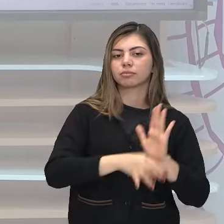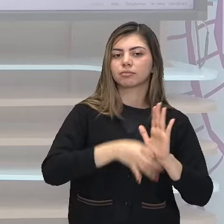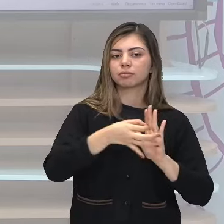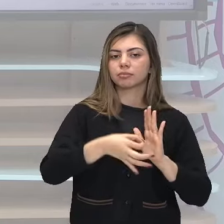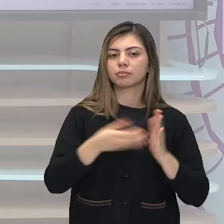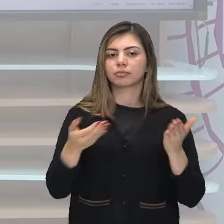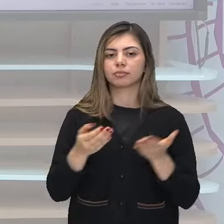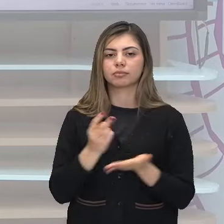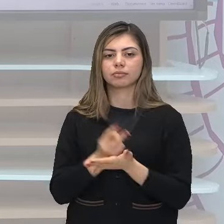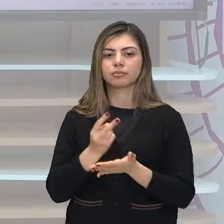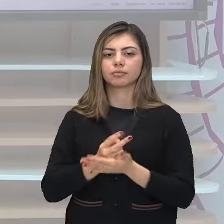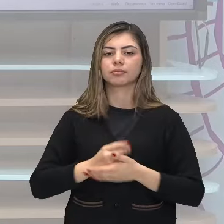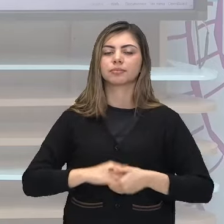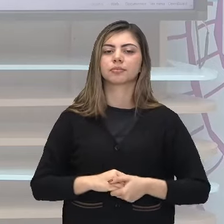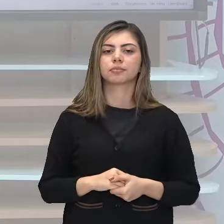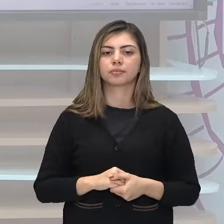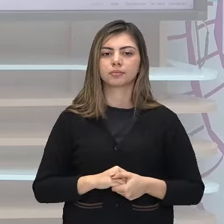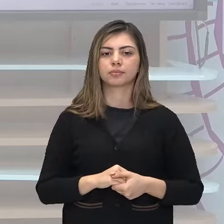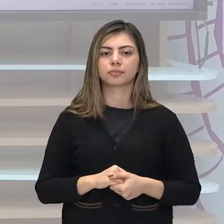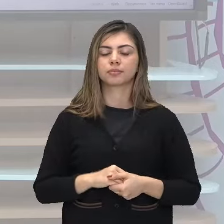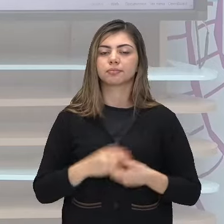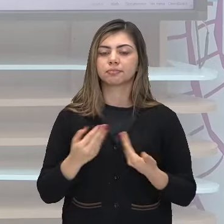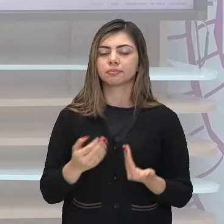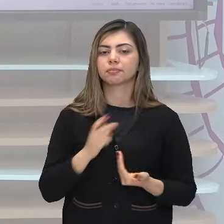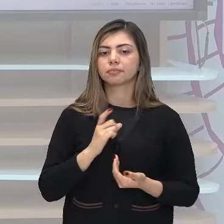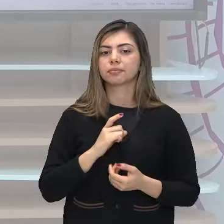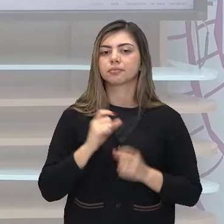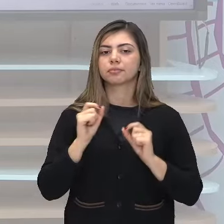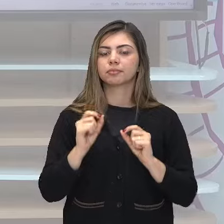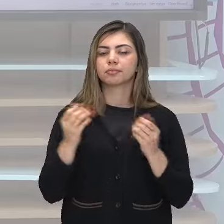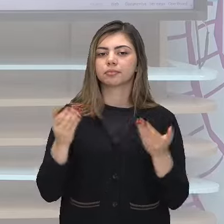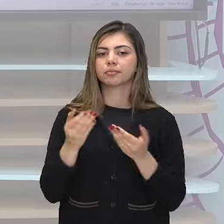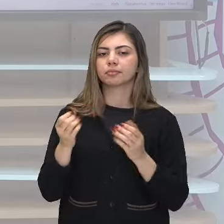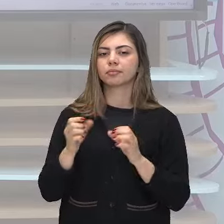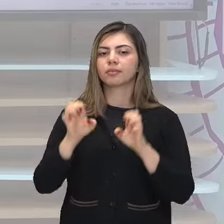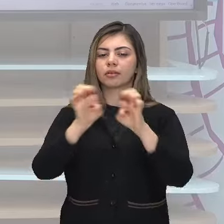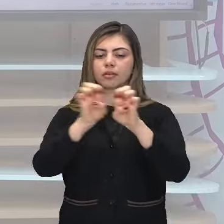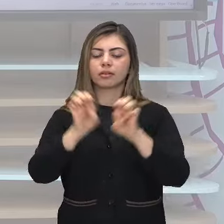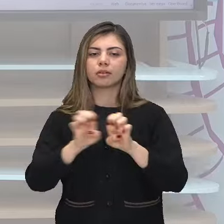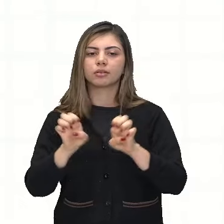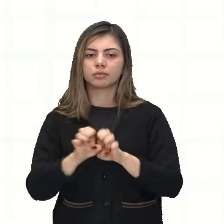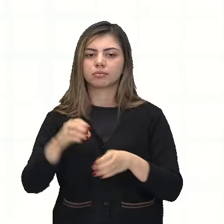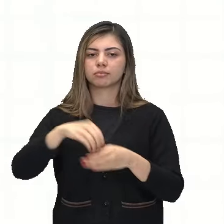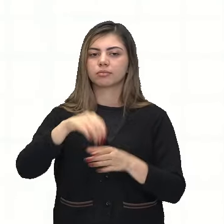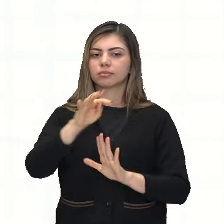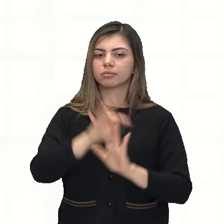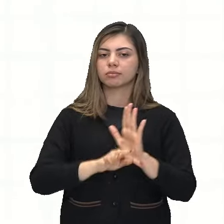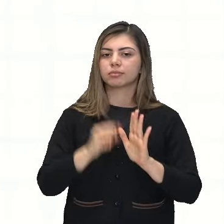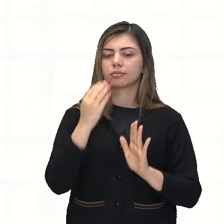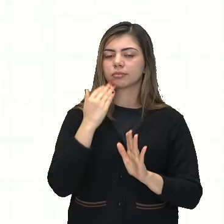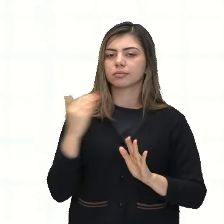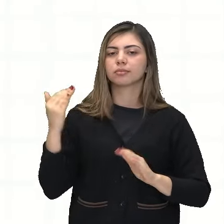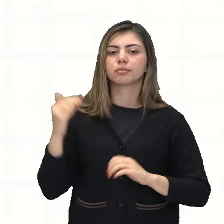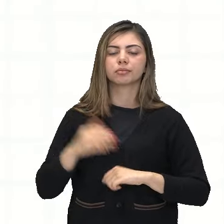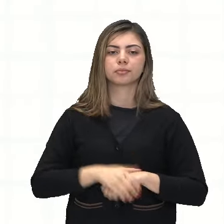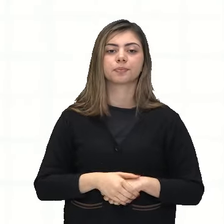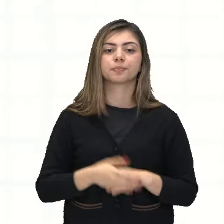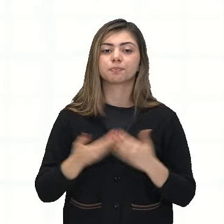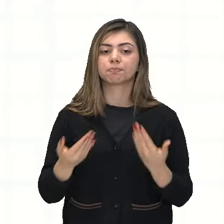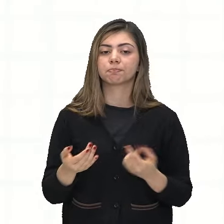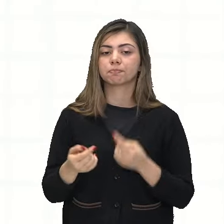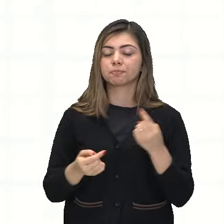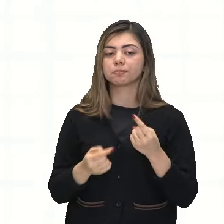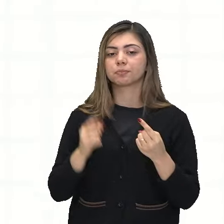bora continuar vendo sobre o texto argumentativo a gente tem agora os elementos estruturais do texto argumentativo e o primeiro